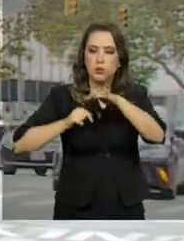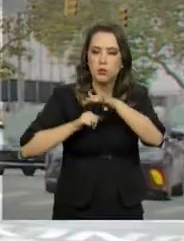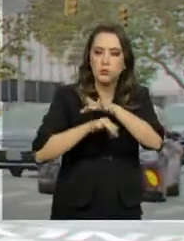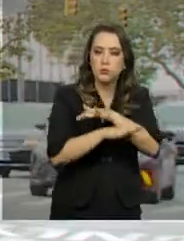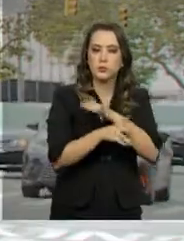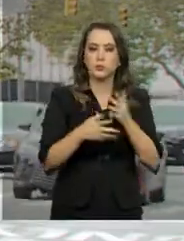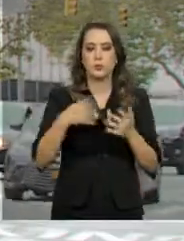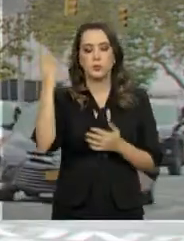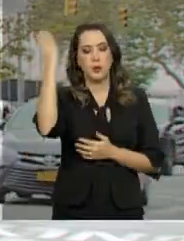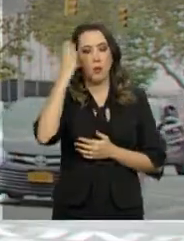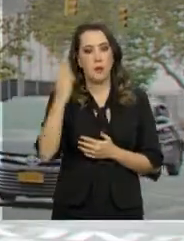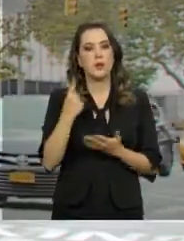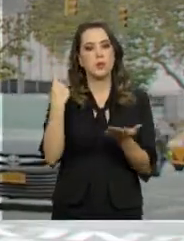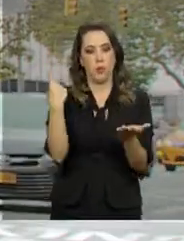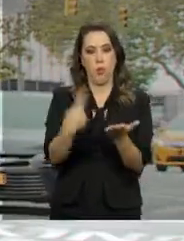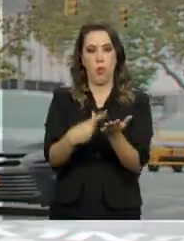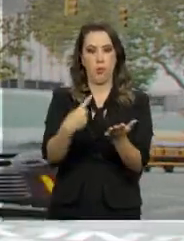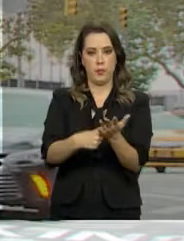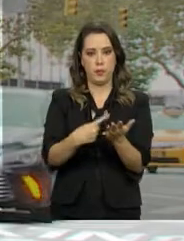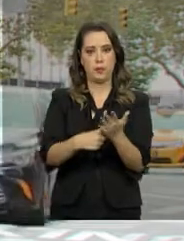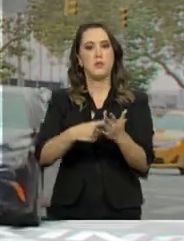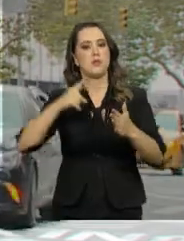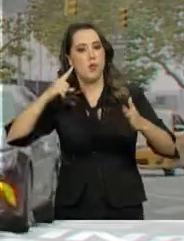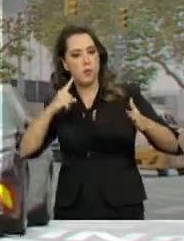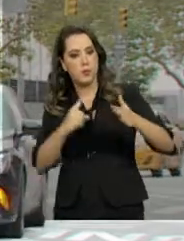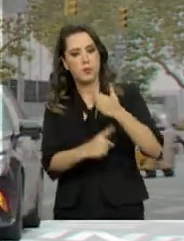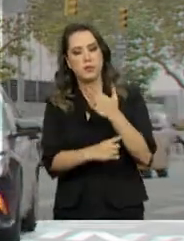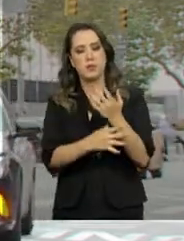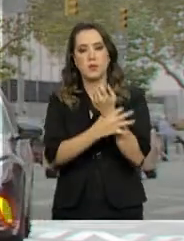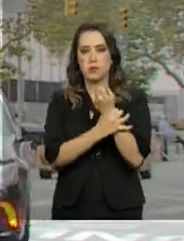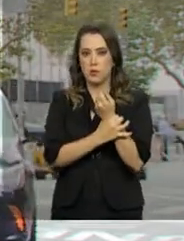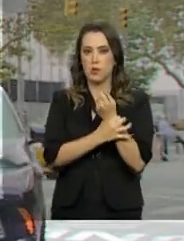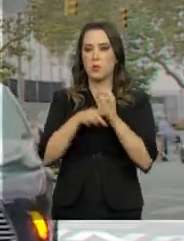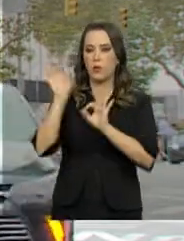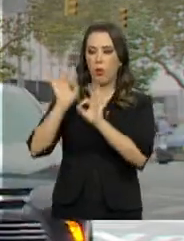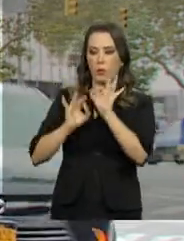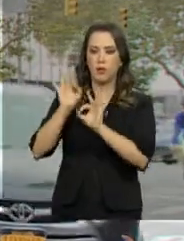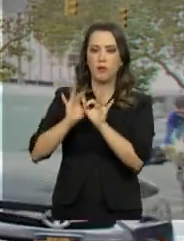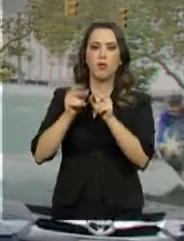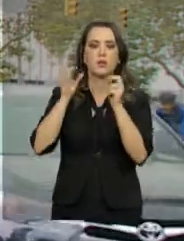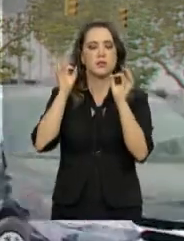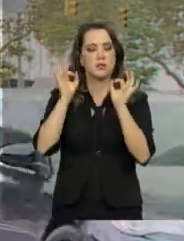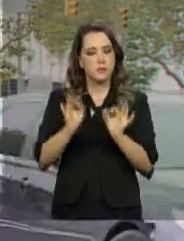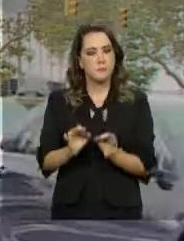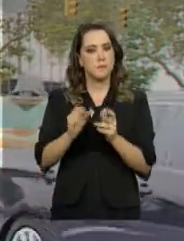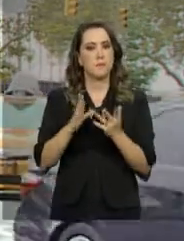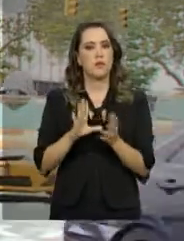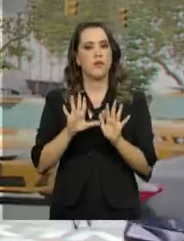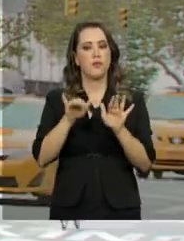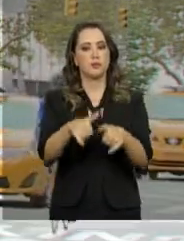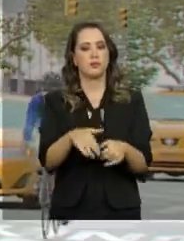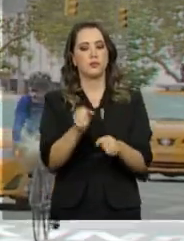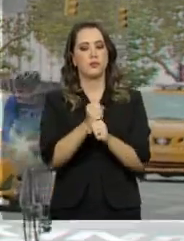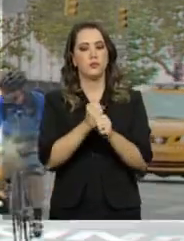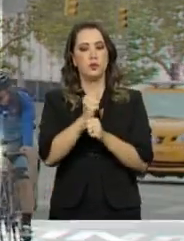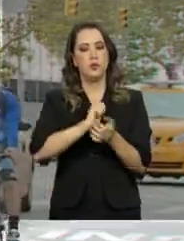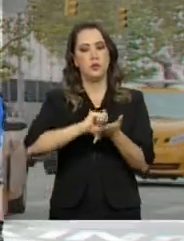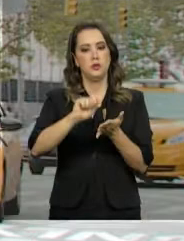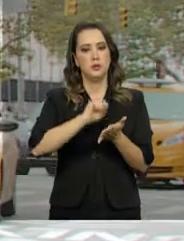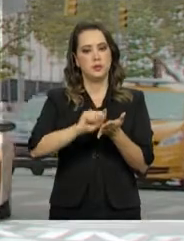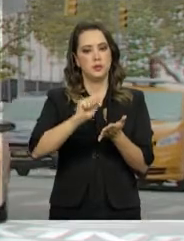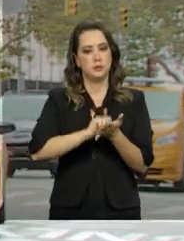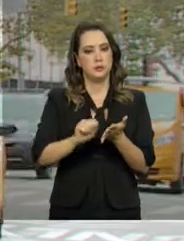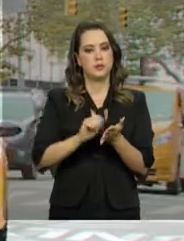pacto global sobre migração segura ordenada e regular que deve ser assinado no final do ano em marrakesh e tem o apoio de